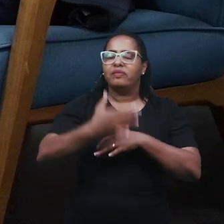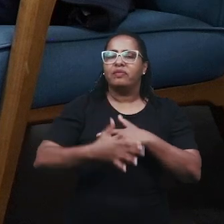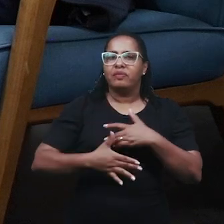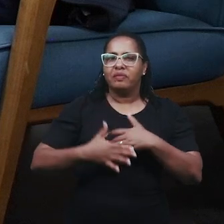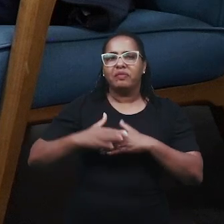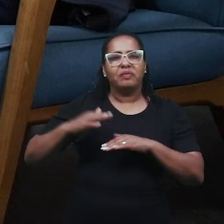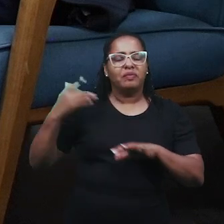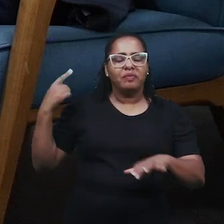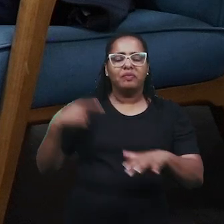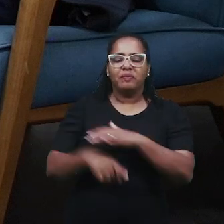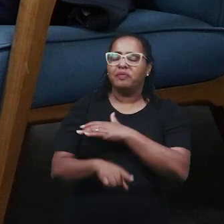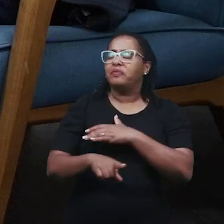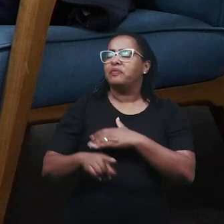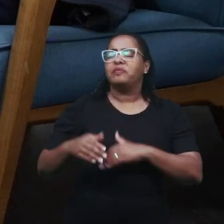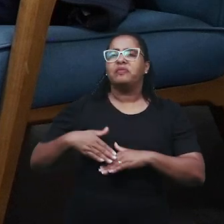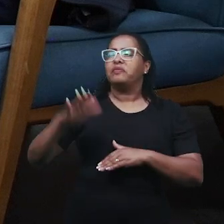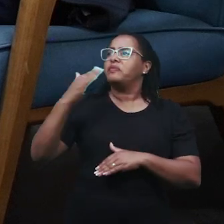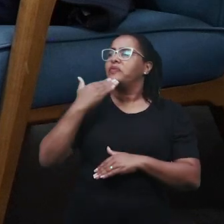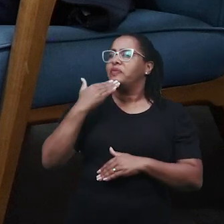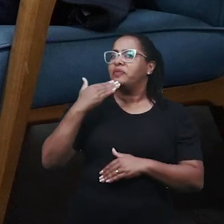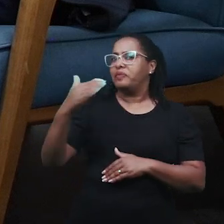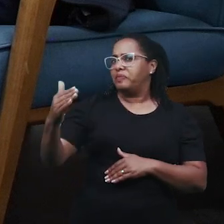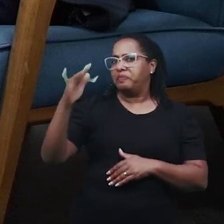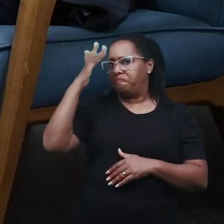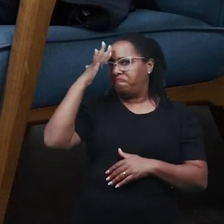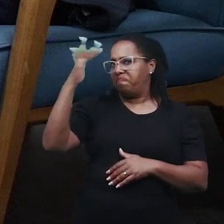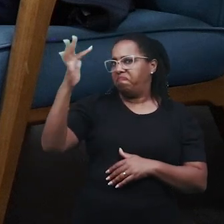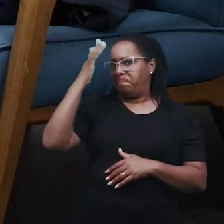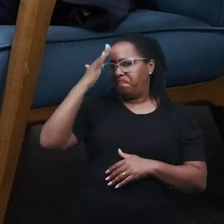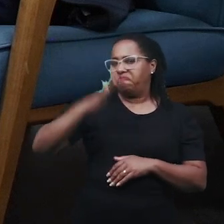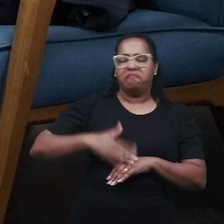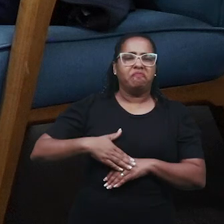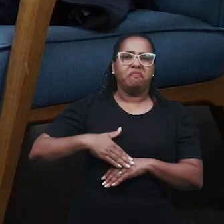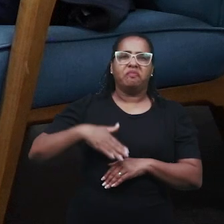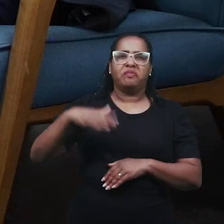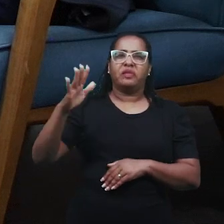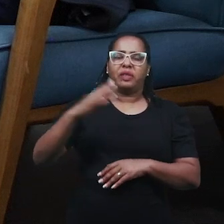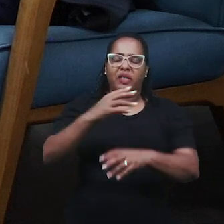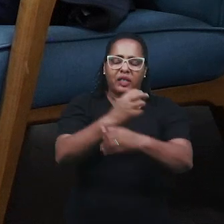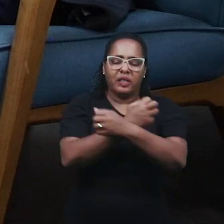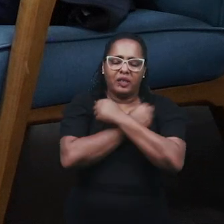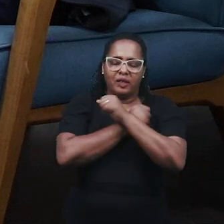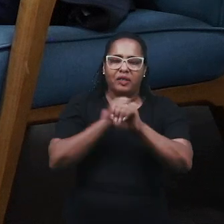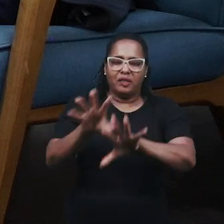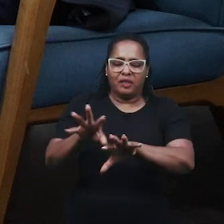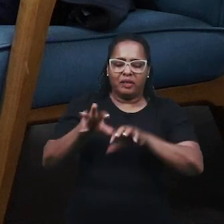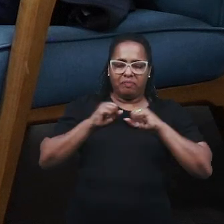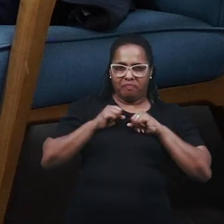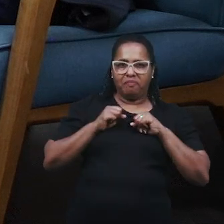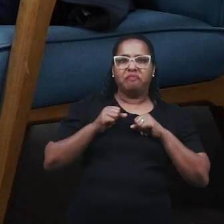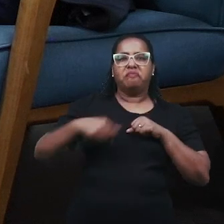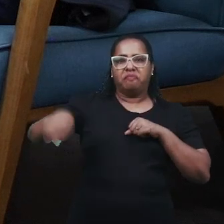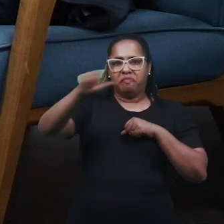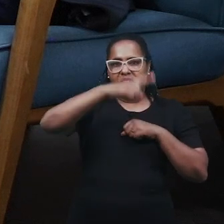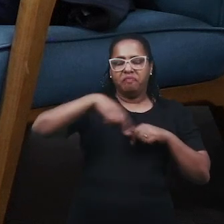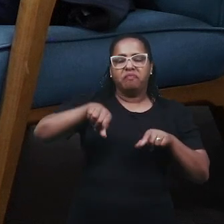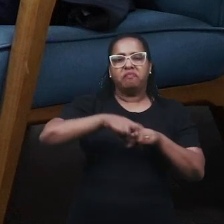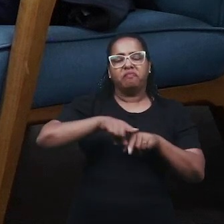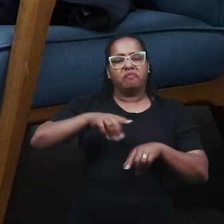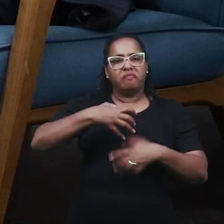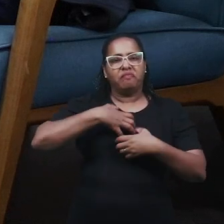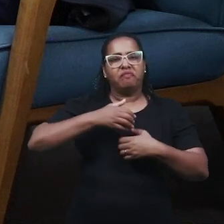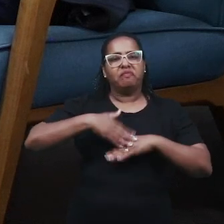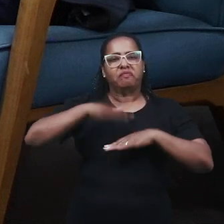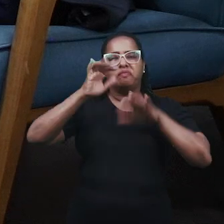abundantemente, além daquilo que nós pedimos ou imaginamos, Abracem essa obra, vocês também vão ser